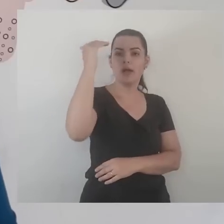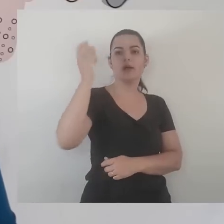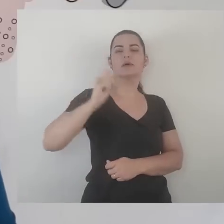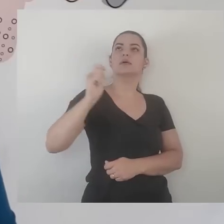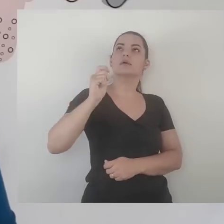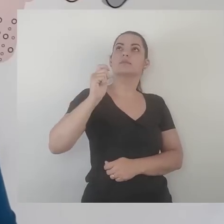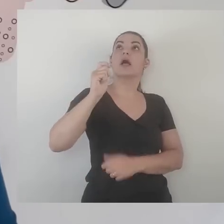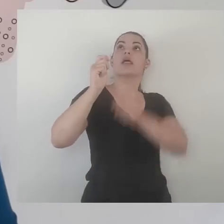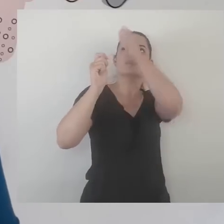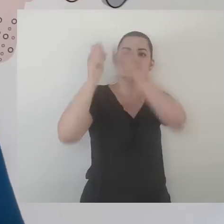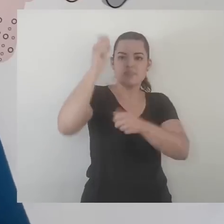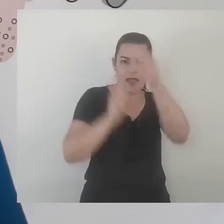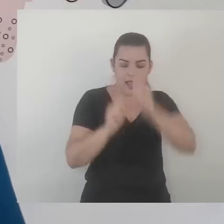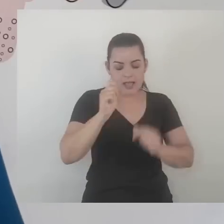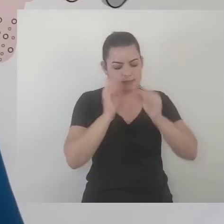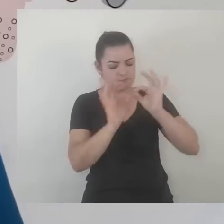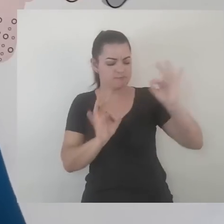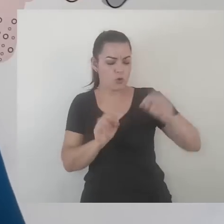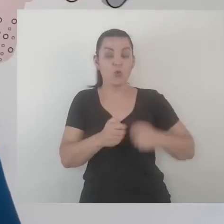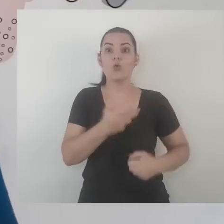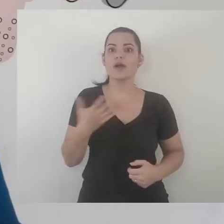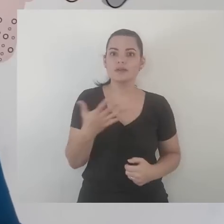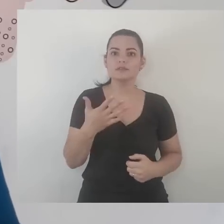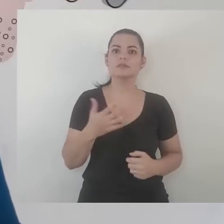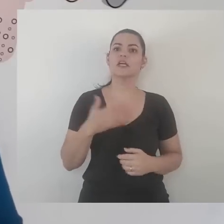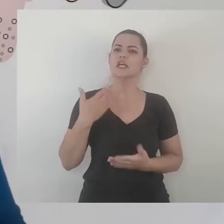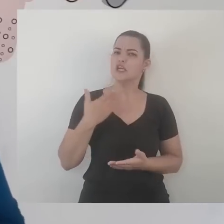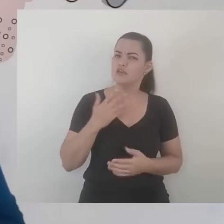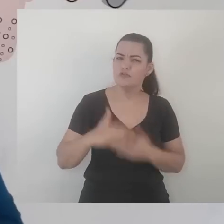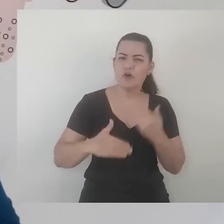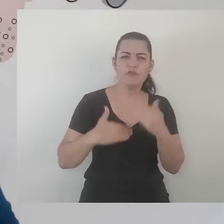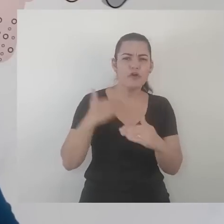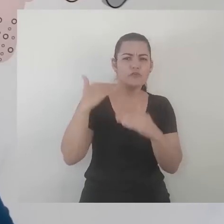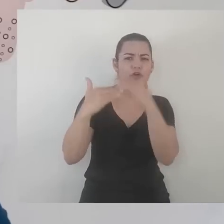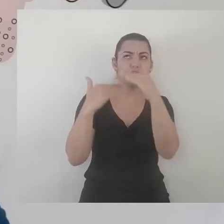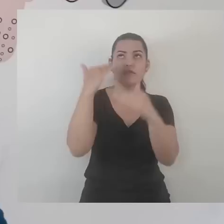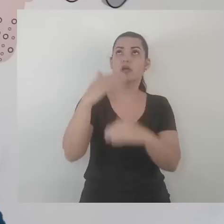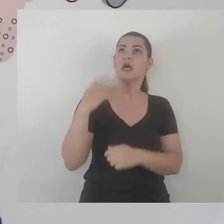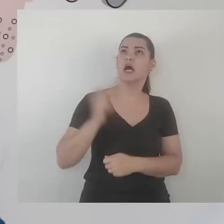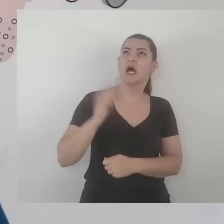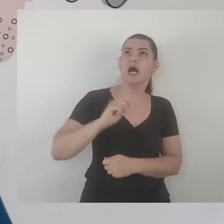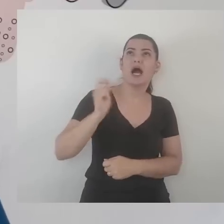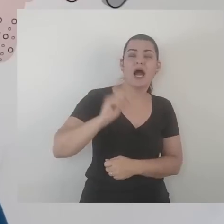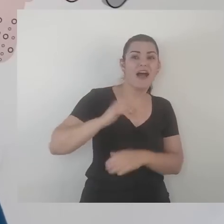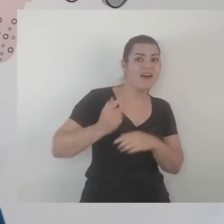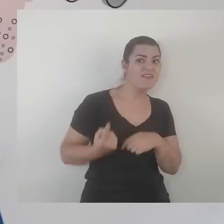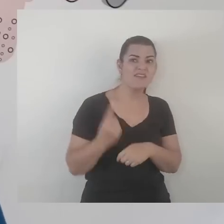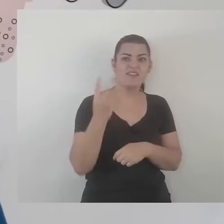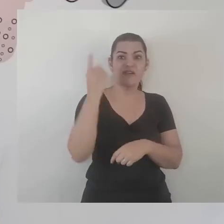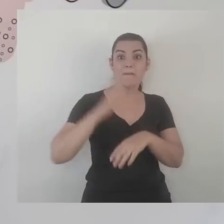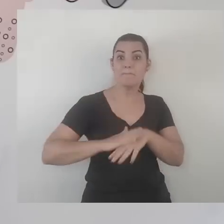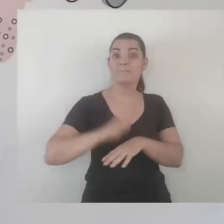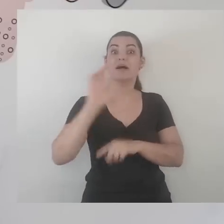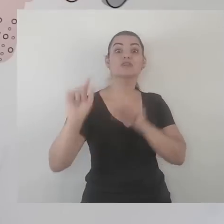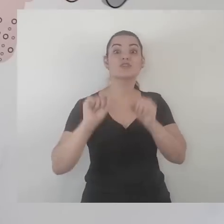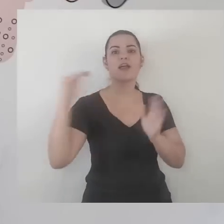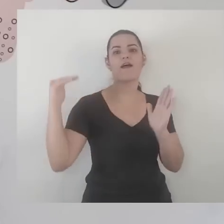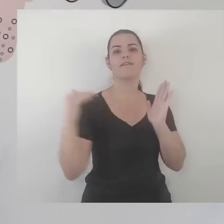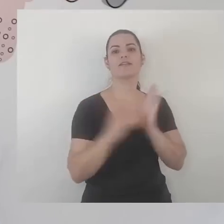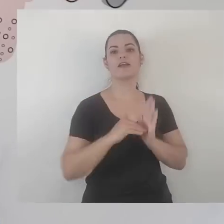a temperatura. Ele conseguiu mandar uma pipa até cerca de